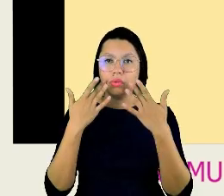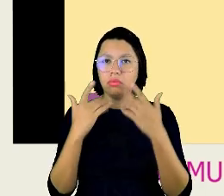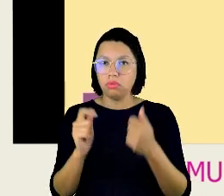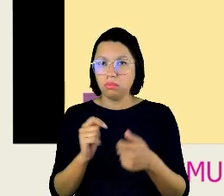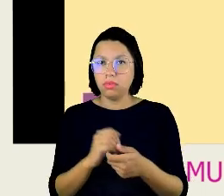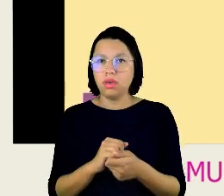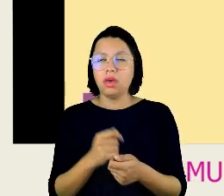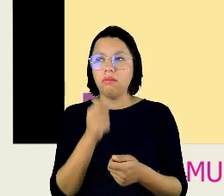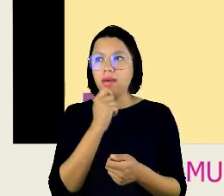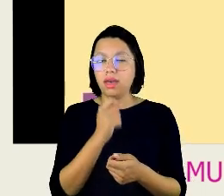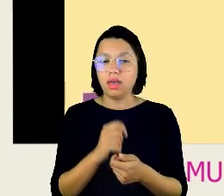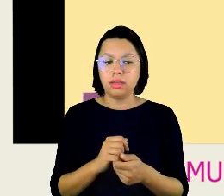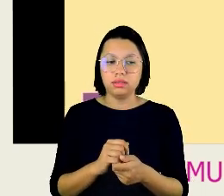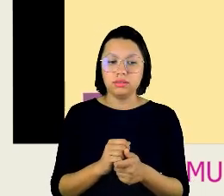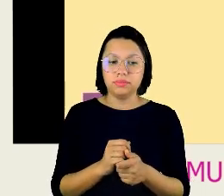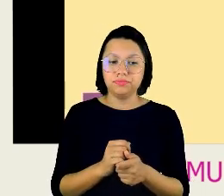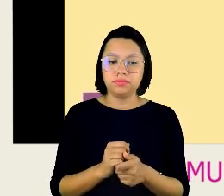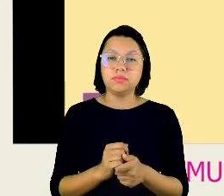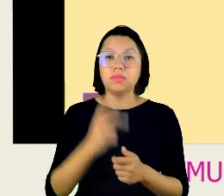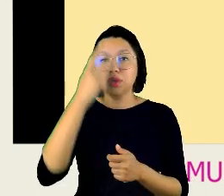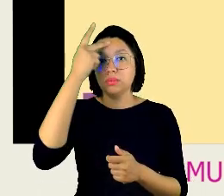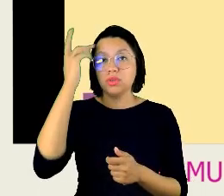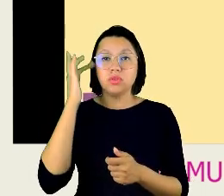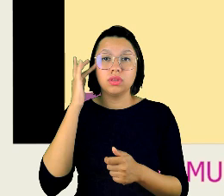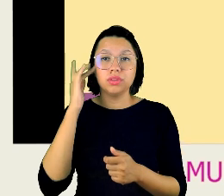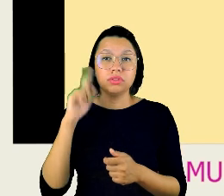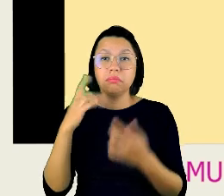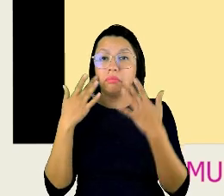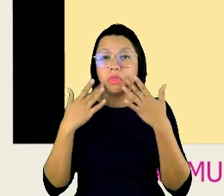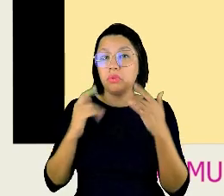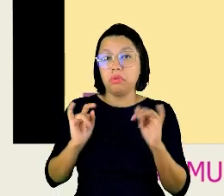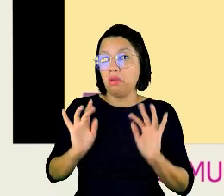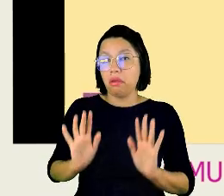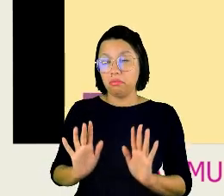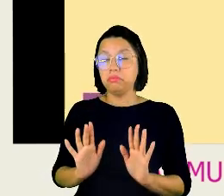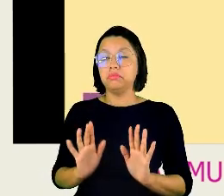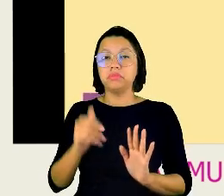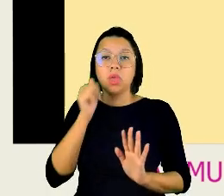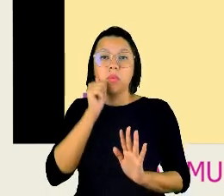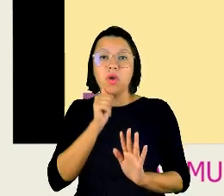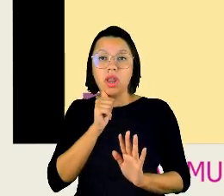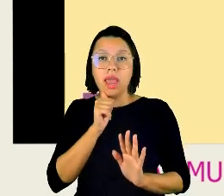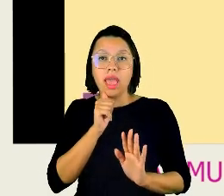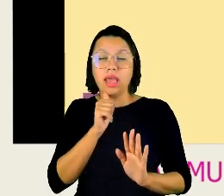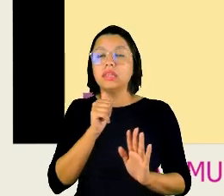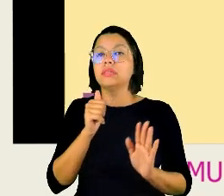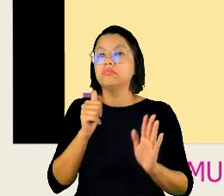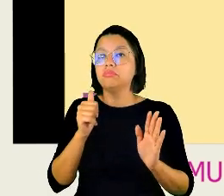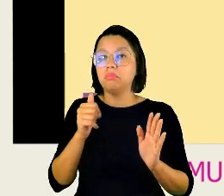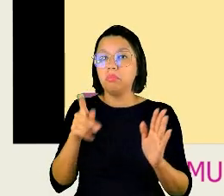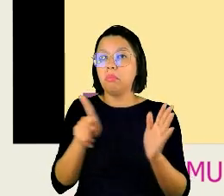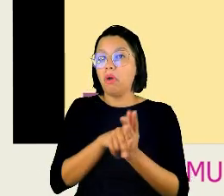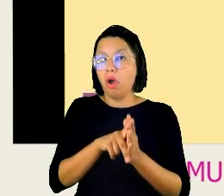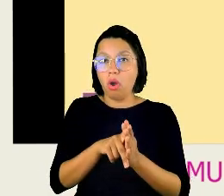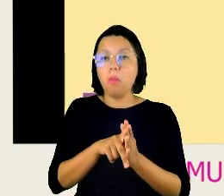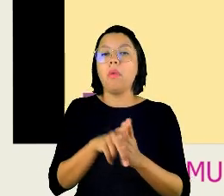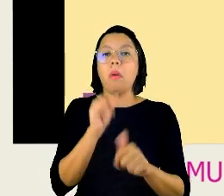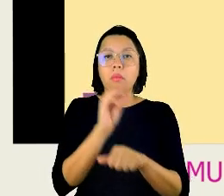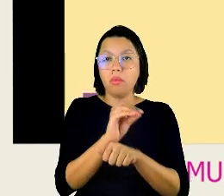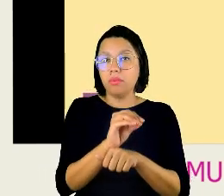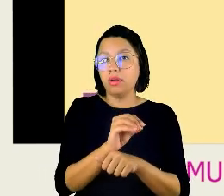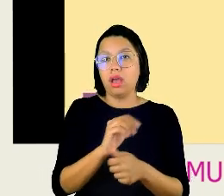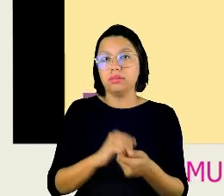comum ainda que as pessoas achem que isso é natural, ou seja, que as mulheres são naturalmente aptas para o